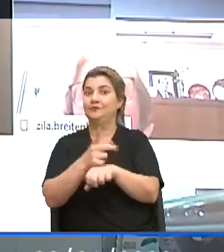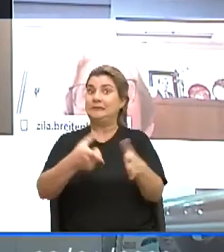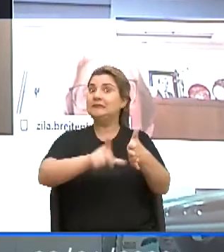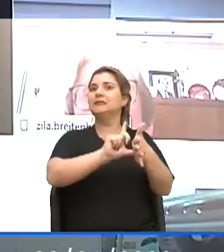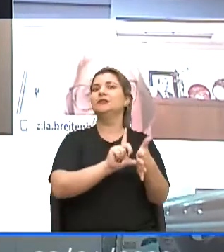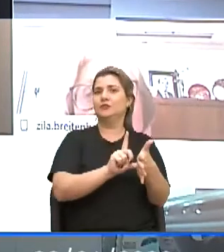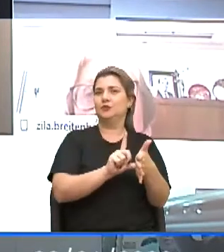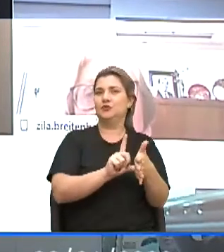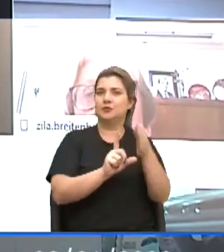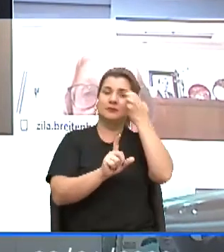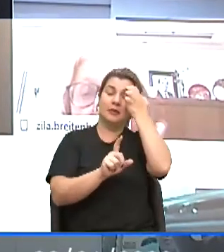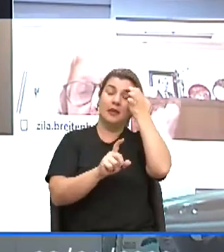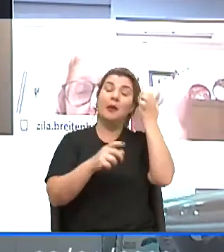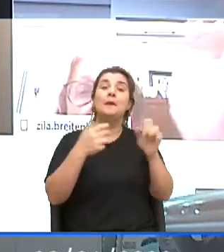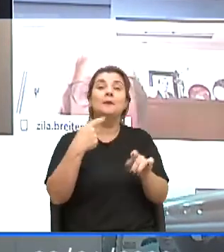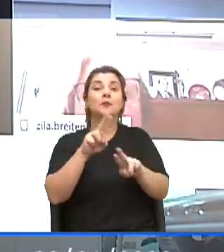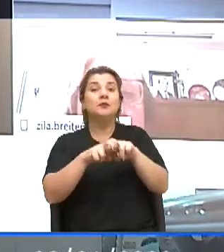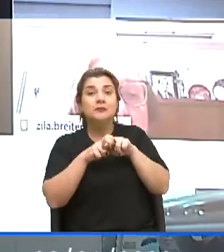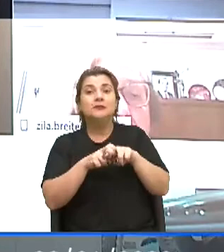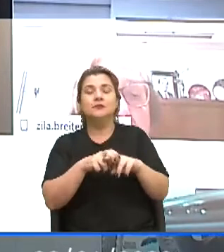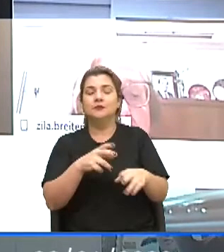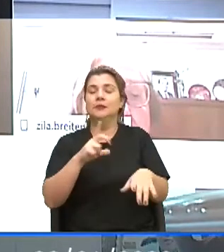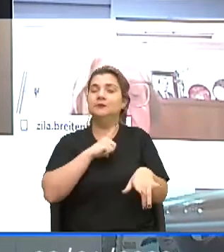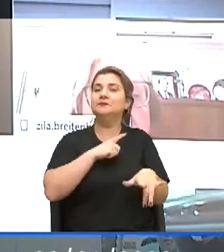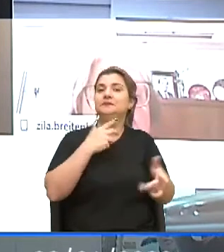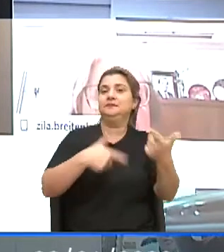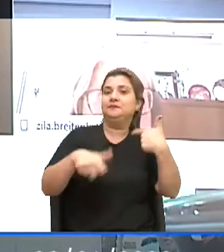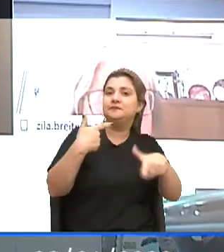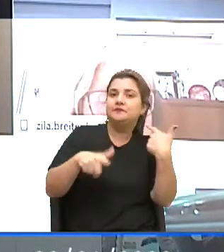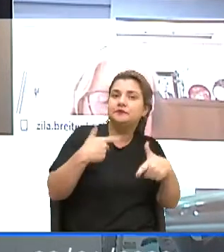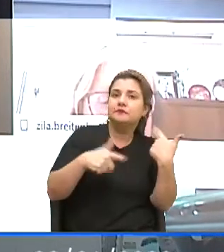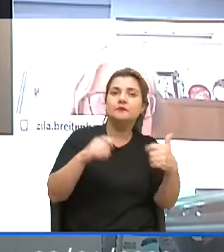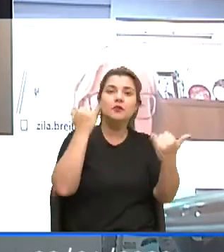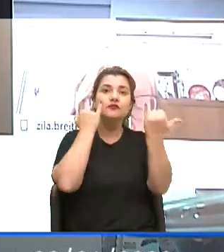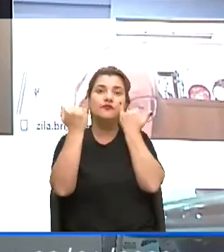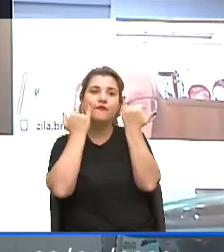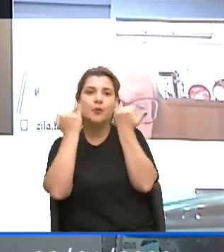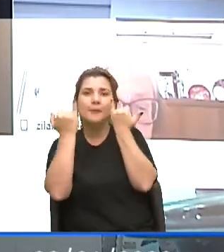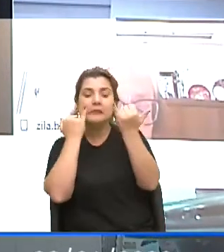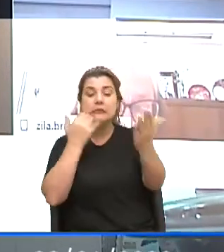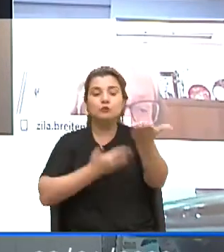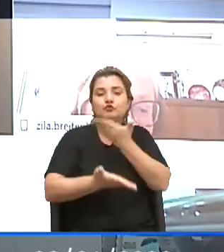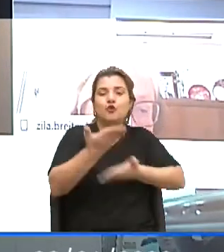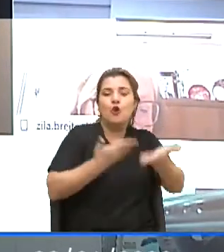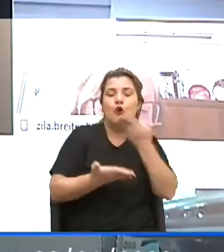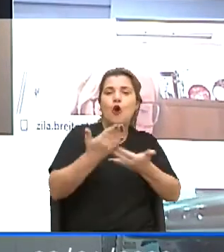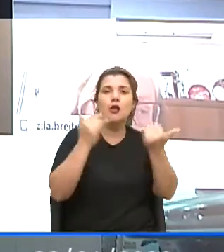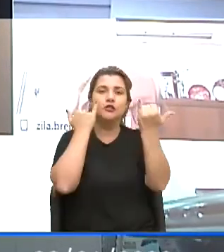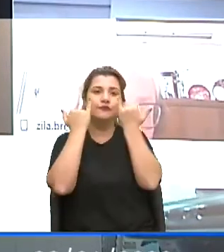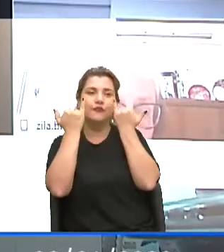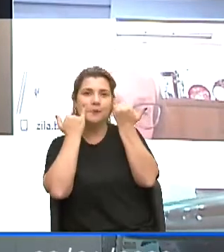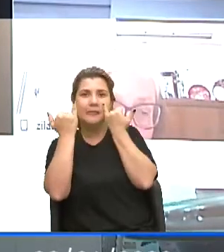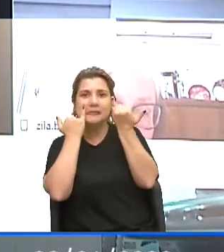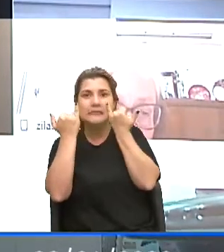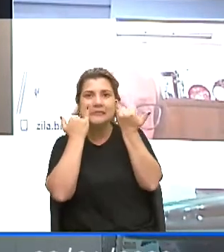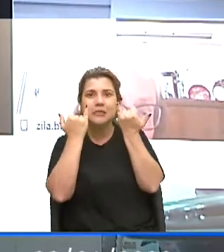de informação e de troca de informação com o Ministério Público através da doutora Priscila, né? Que a gente tem trabalhado junto